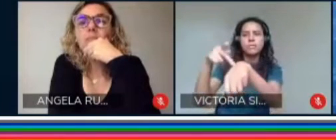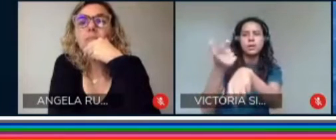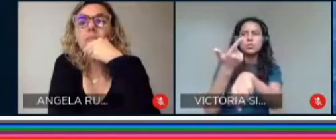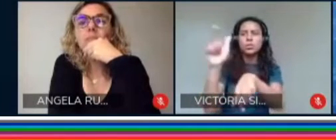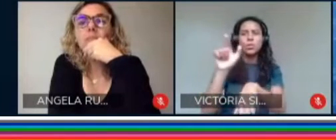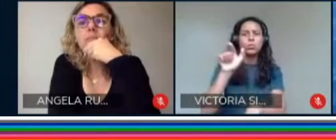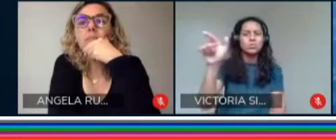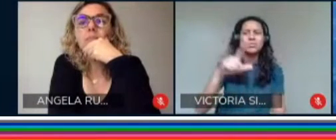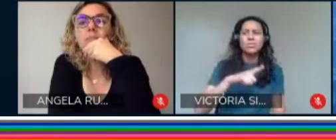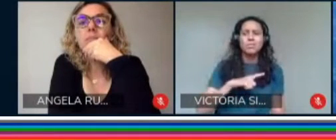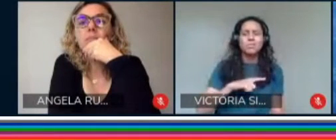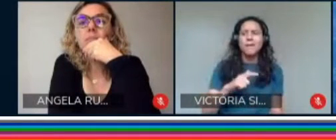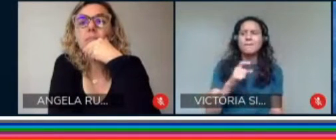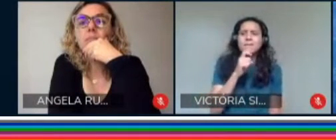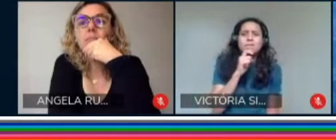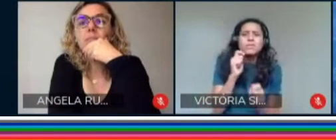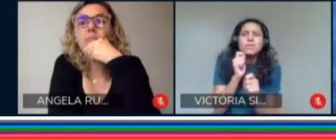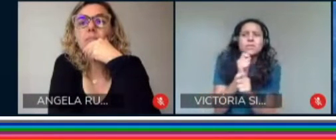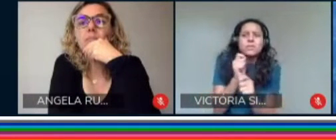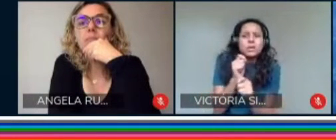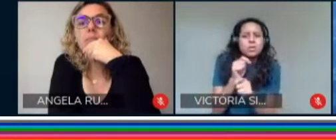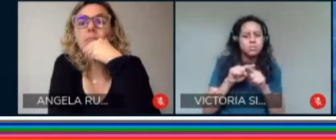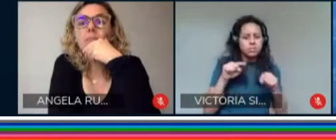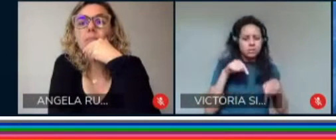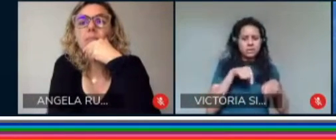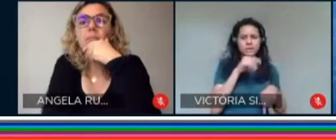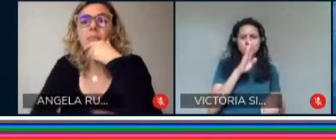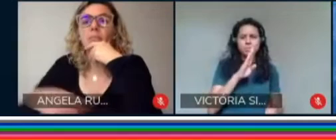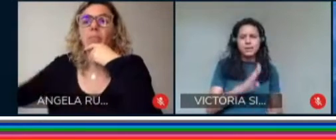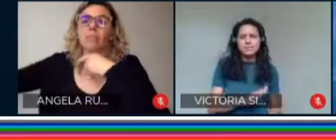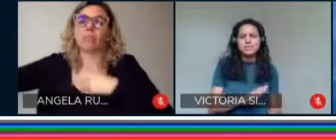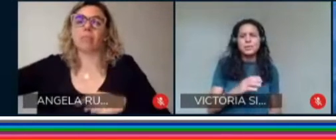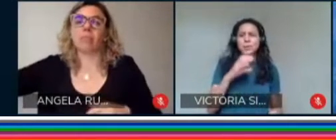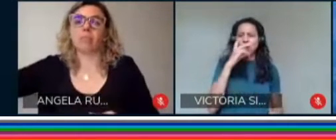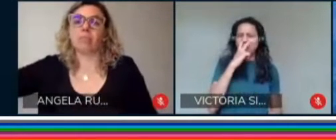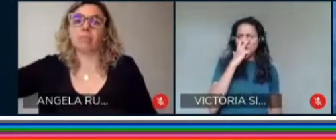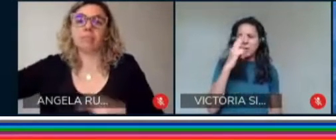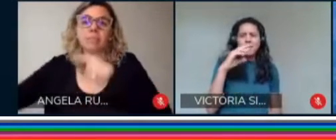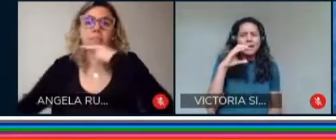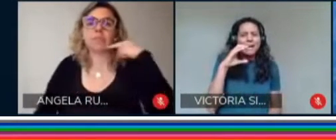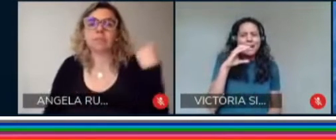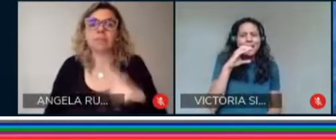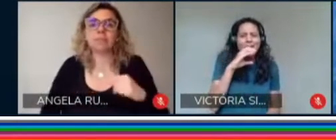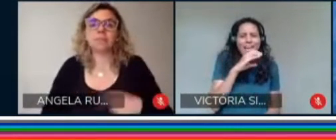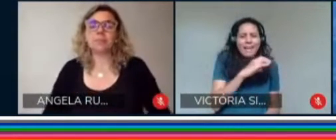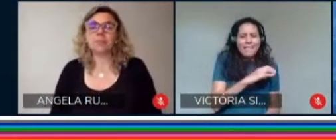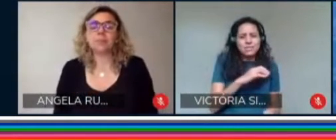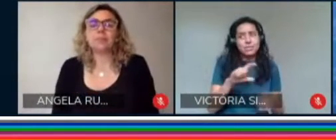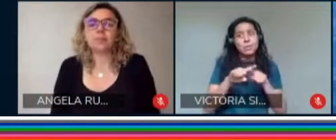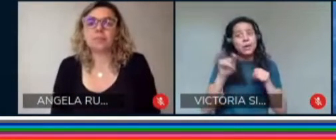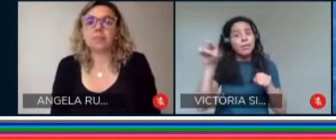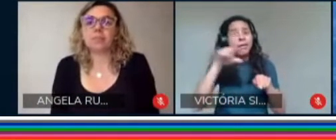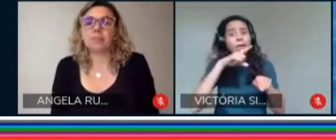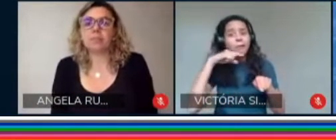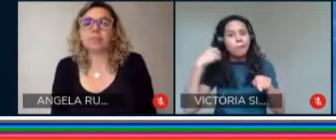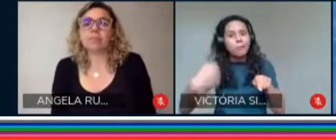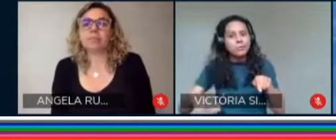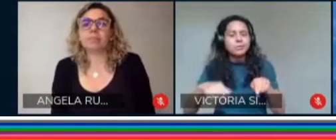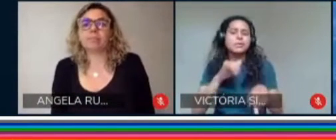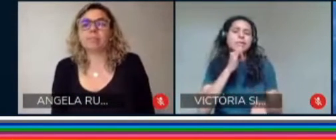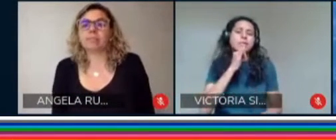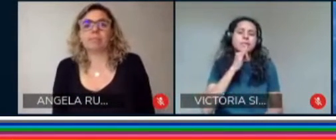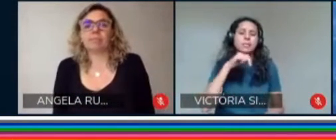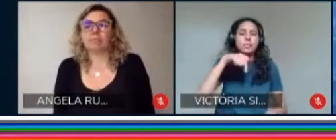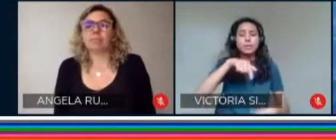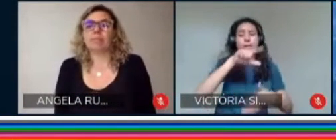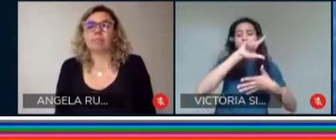esse o foco da Rússia, né? Posso estar falando uma enorme bobagem, mas normalmente são instituições da América Latina que